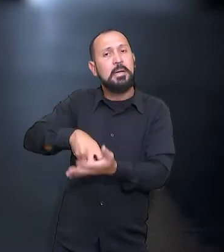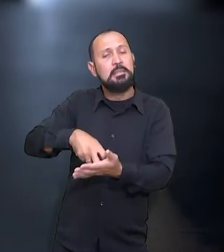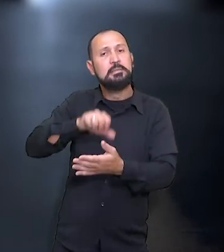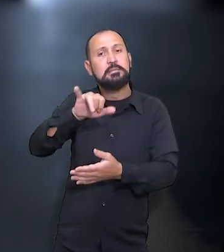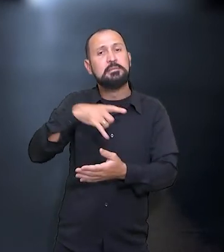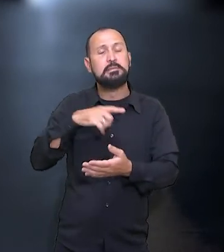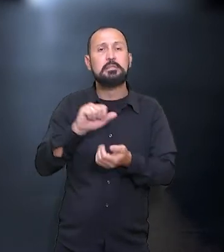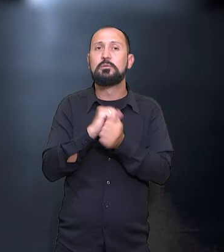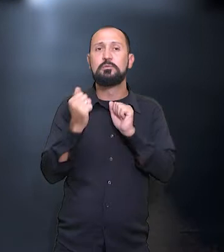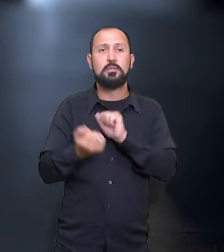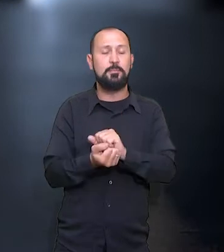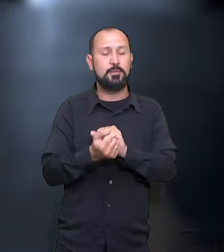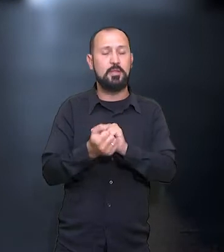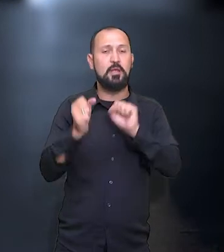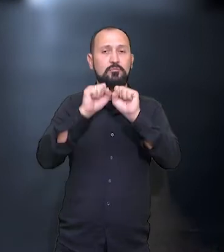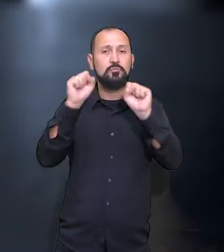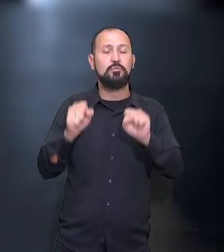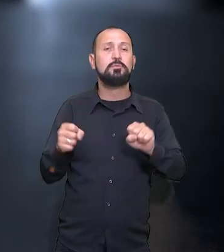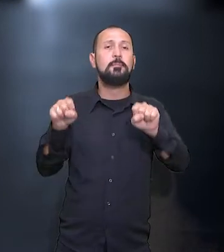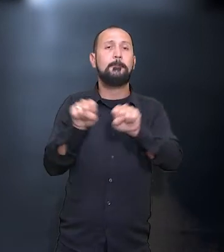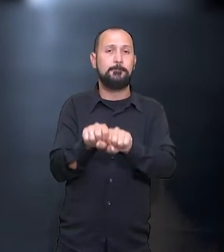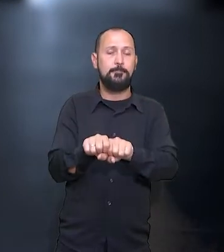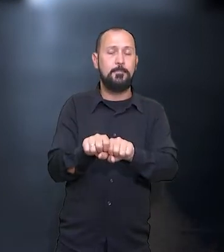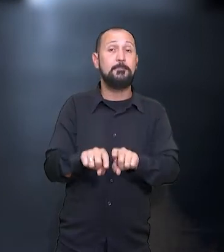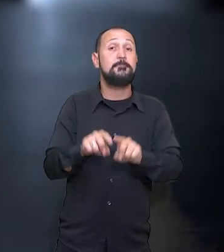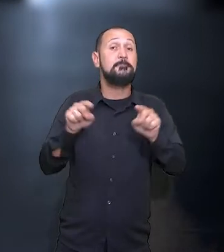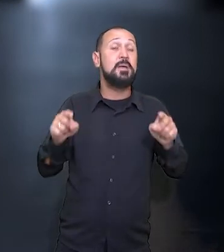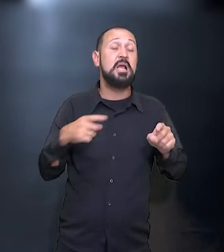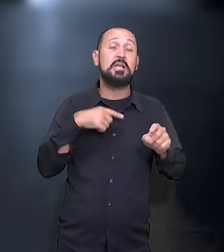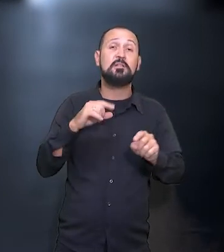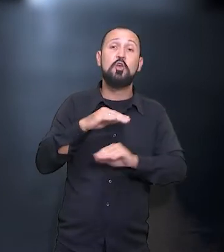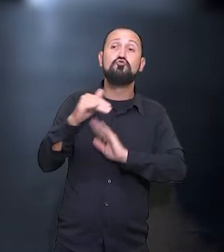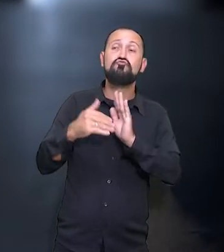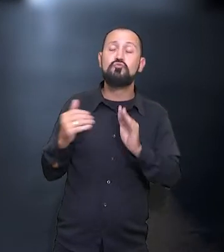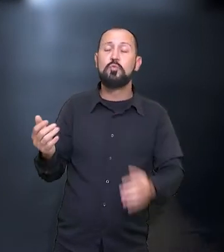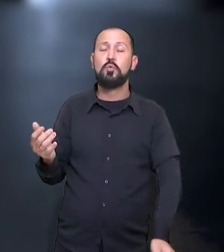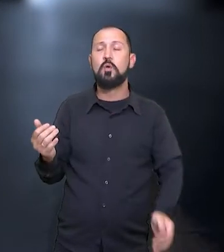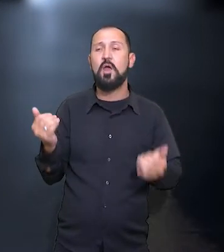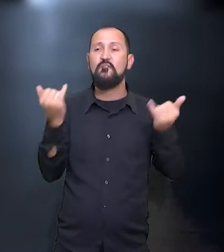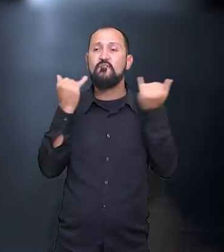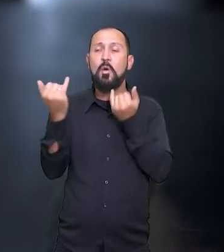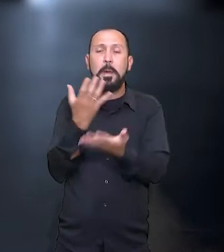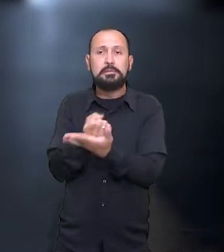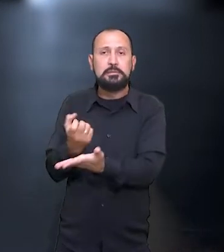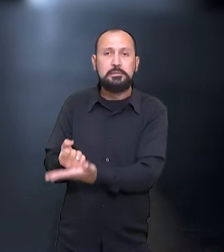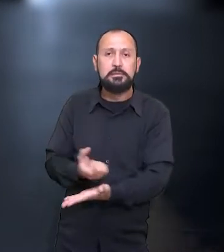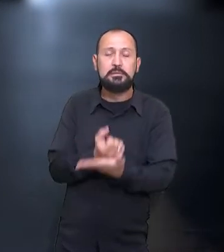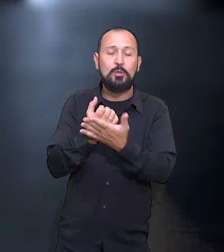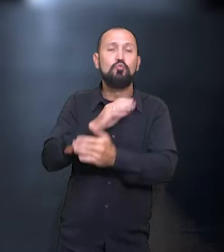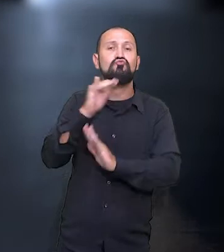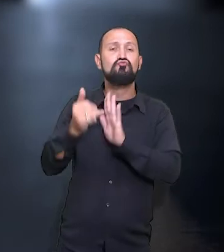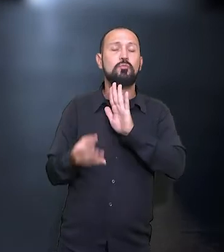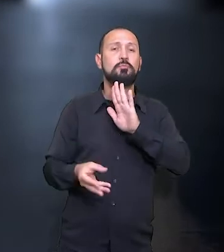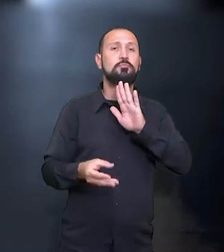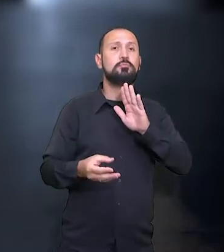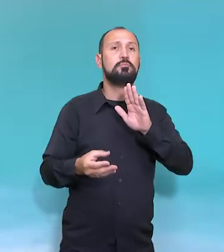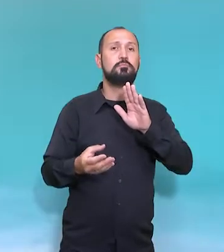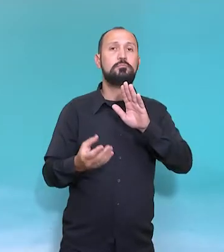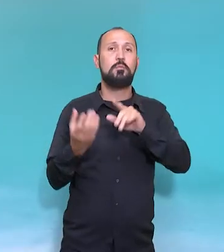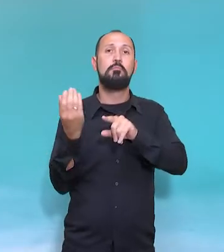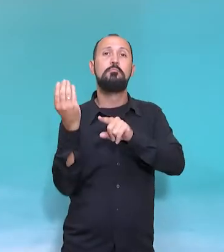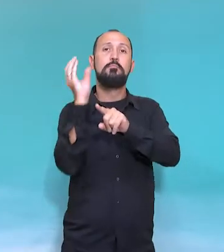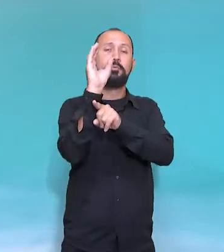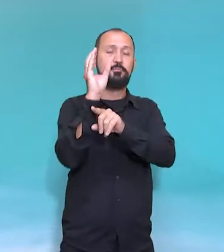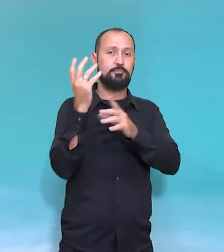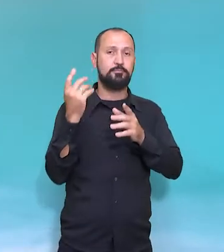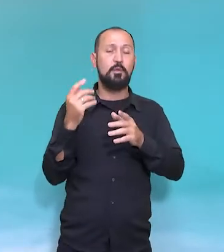punição se ele não se enquadrar ao SERP, mas não necessariamente trazer todo o banco de dados dele para o SERP ainda. Num